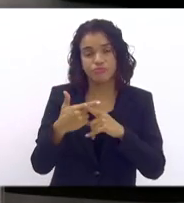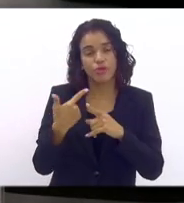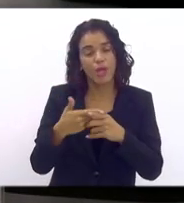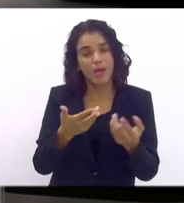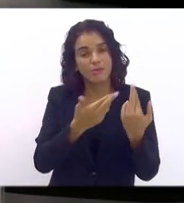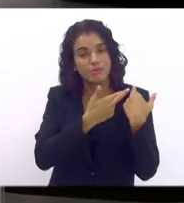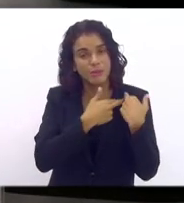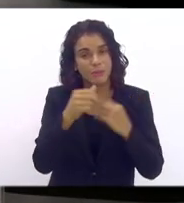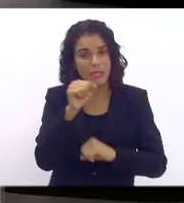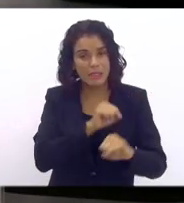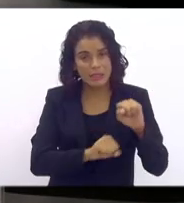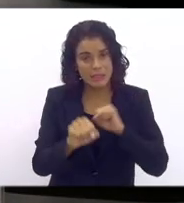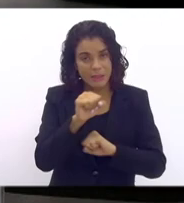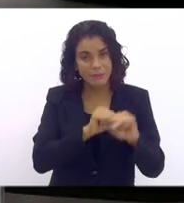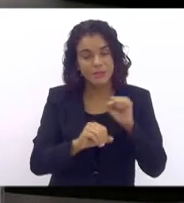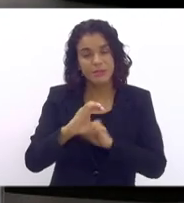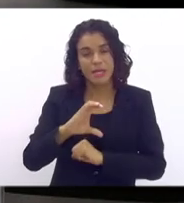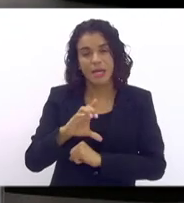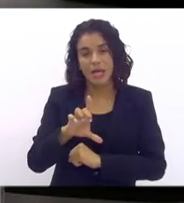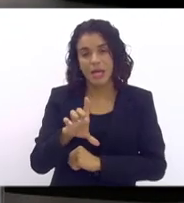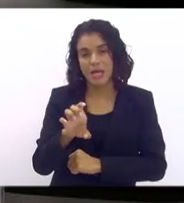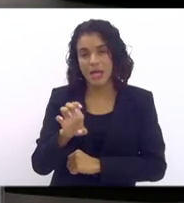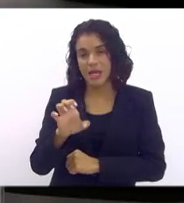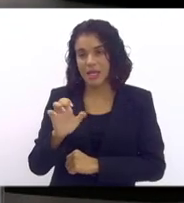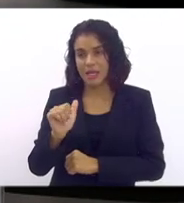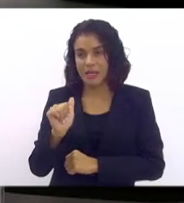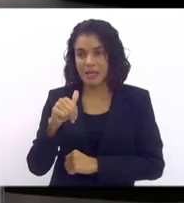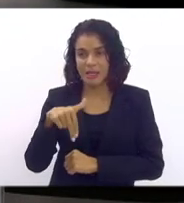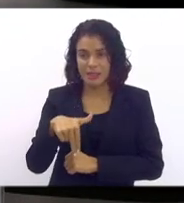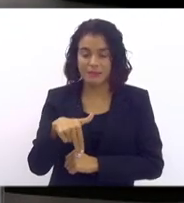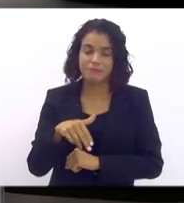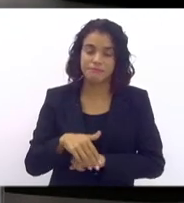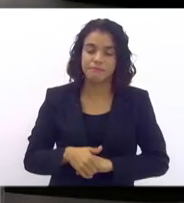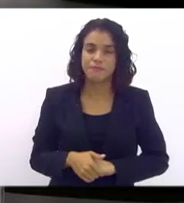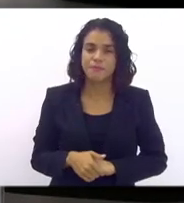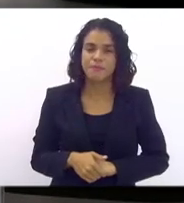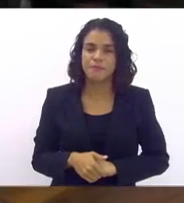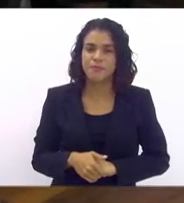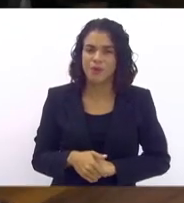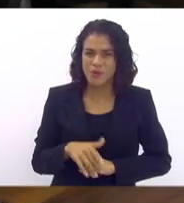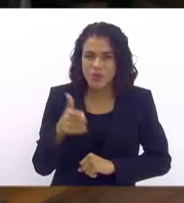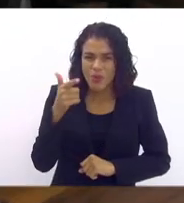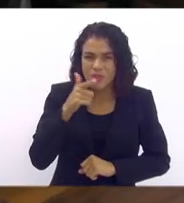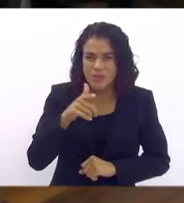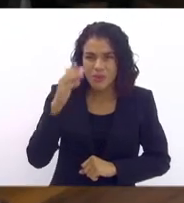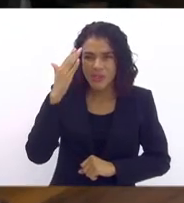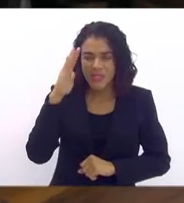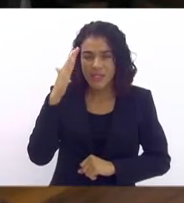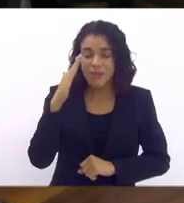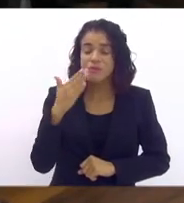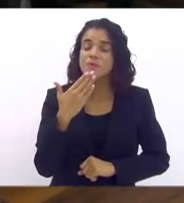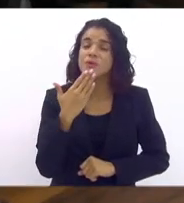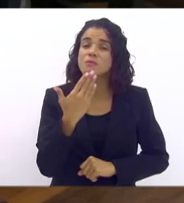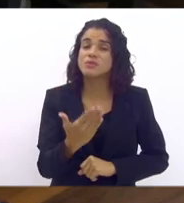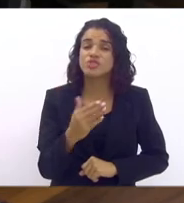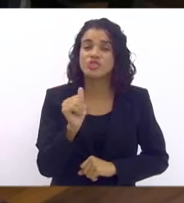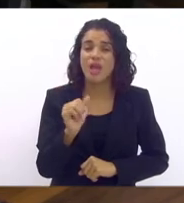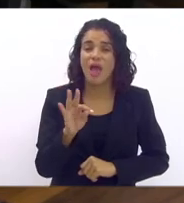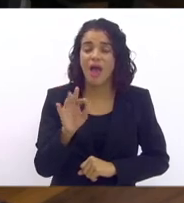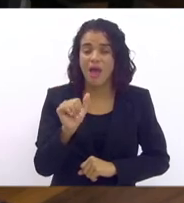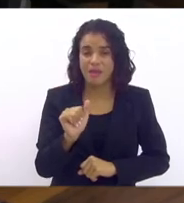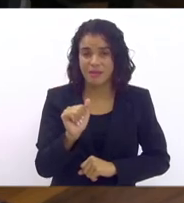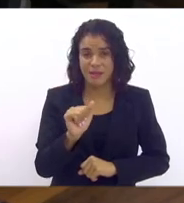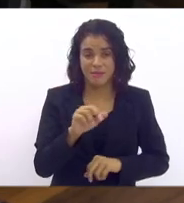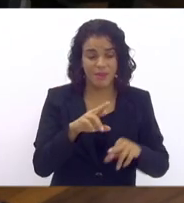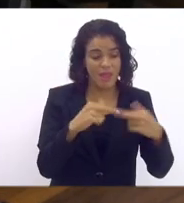órgão ambiental competente seria a própria prefeitura que já detém para fazer só não consegui entender deod nós pedimos a ata das reuniões ele